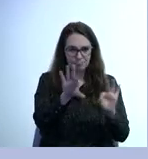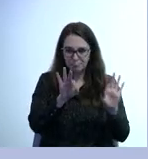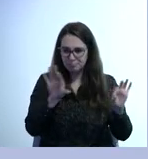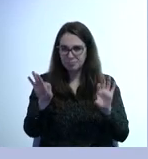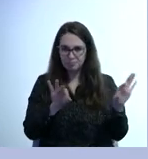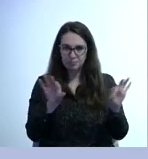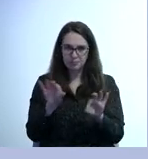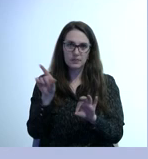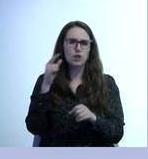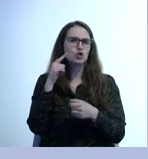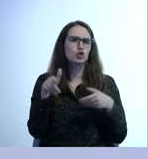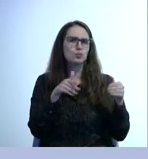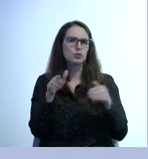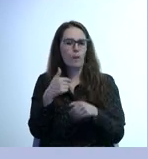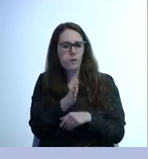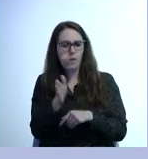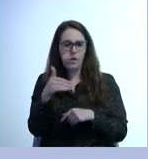sendo mostrados ao longo da exposição,